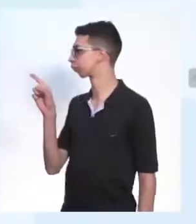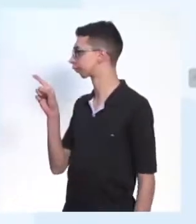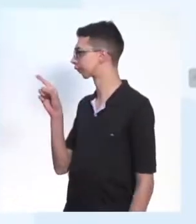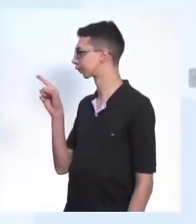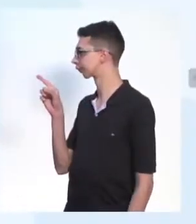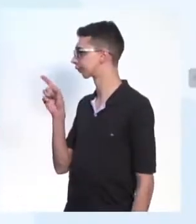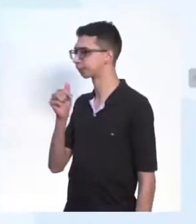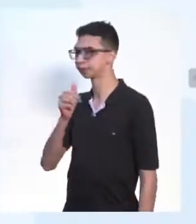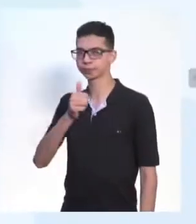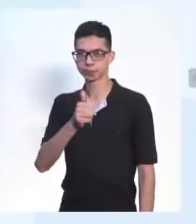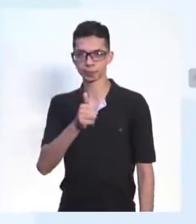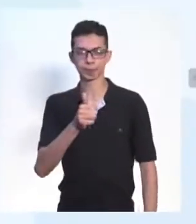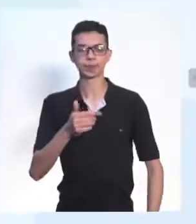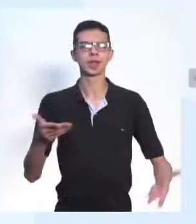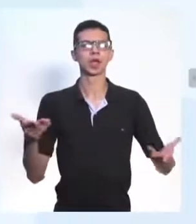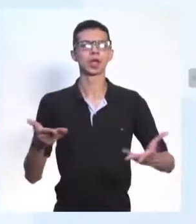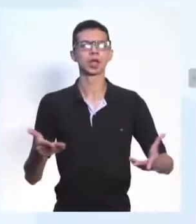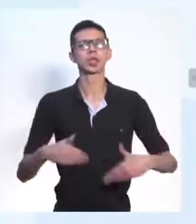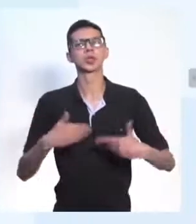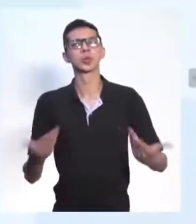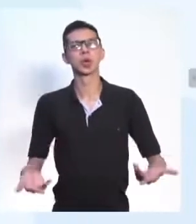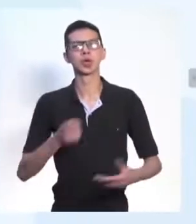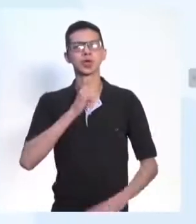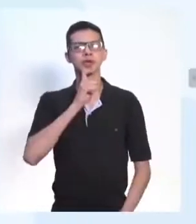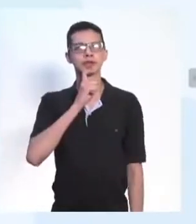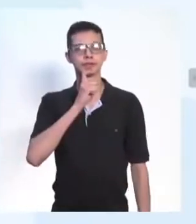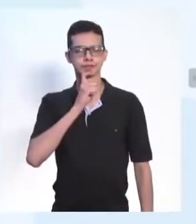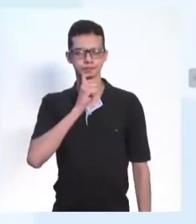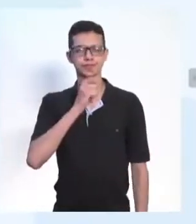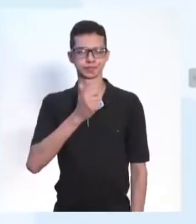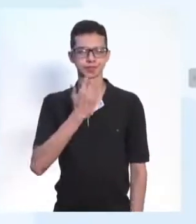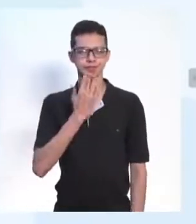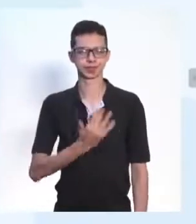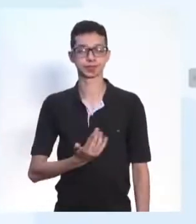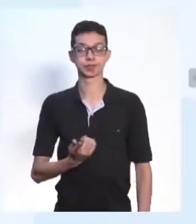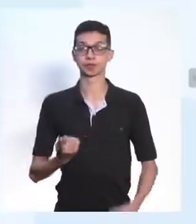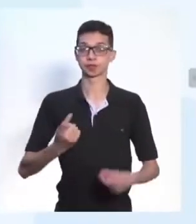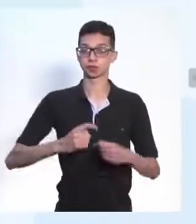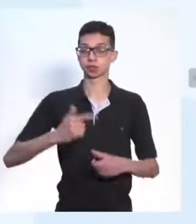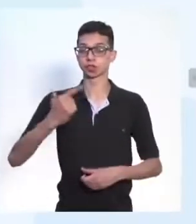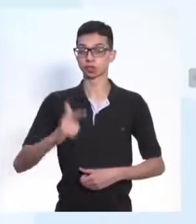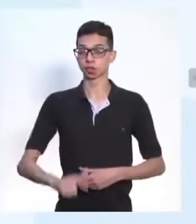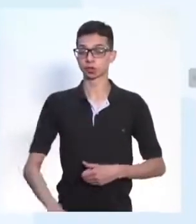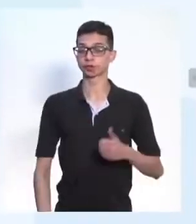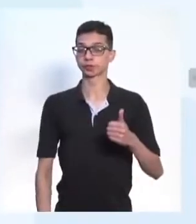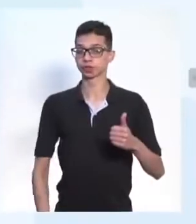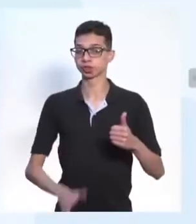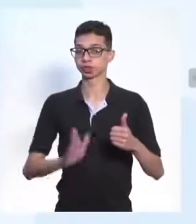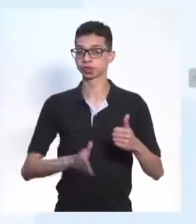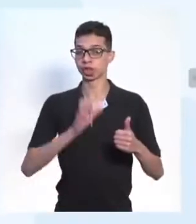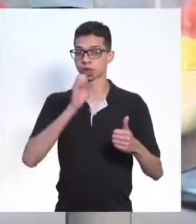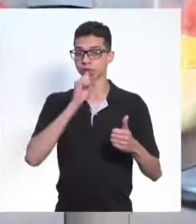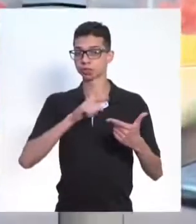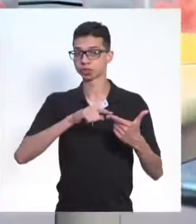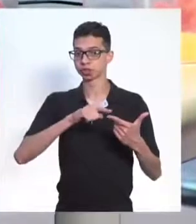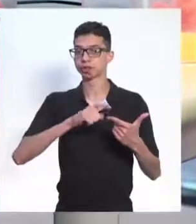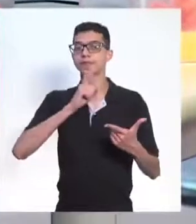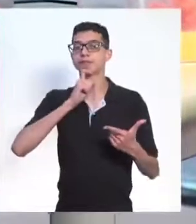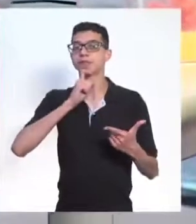24. Agora qual que é? A verde. Então vamos voltar para cá de novo. Coloquei as verdes no